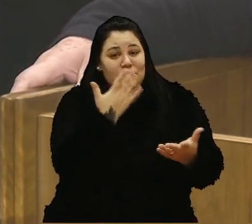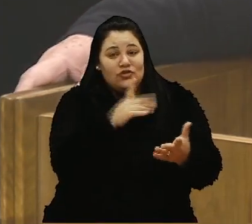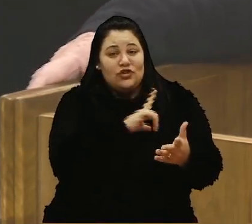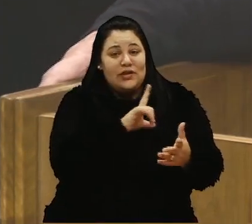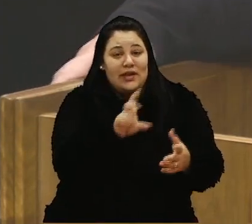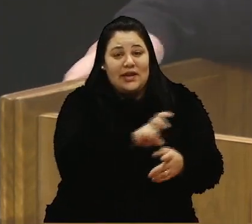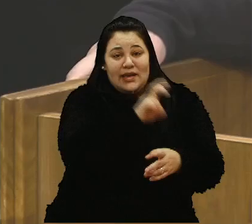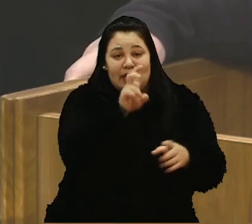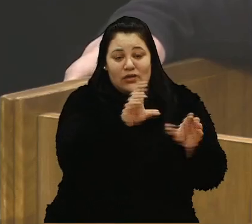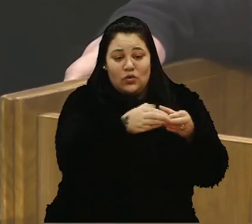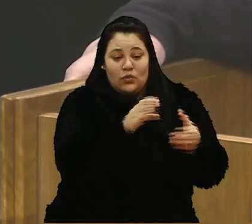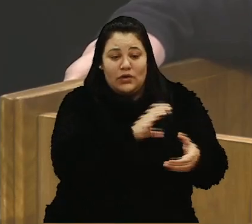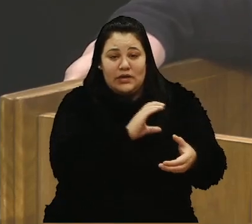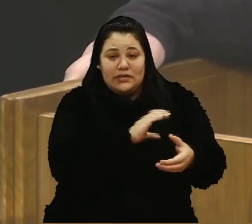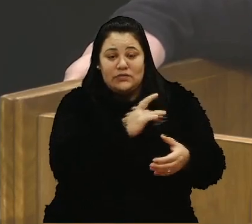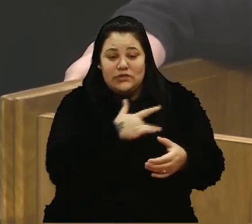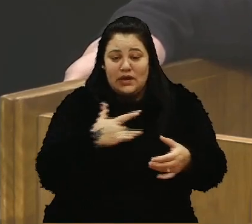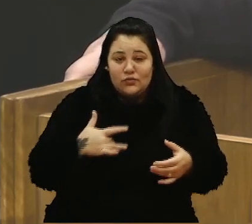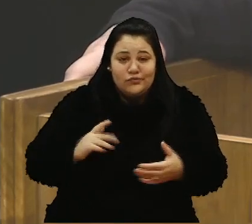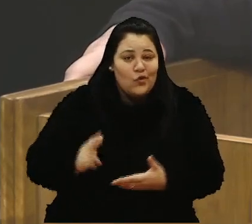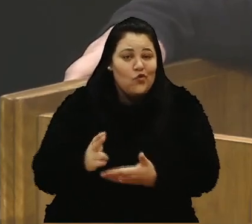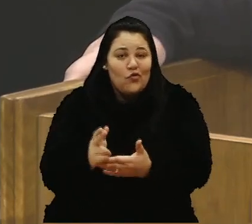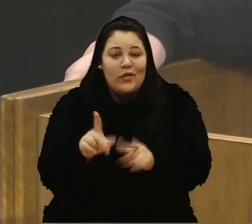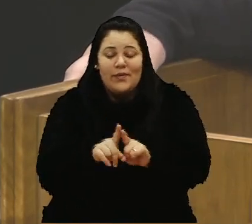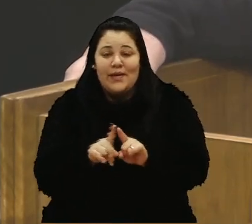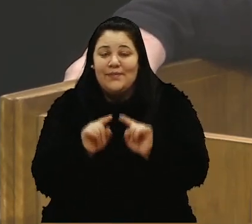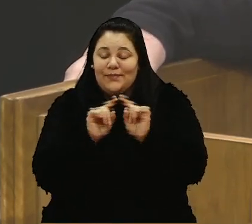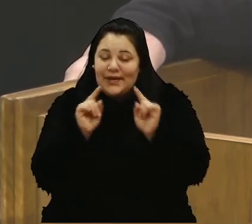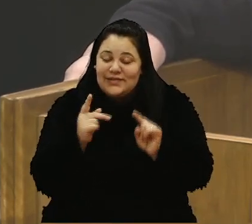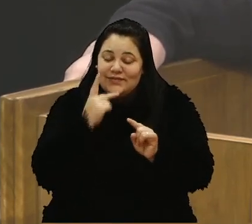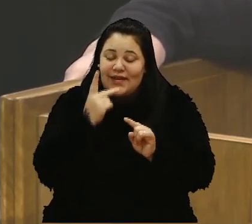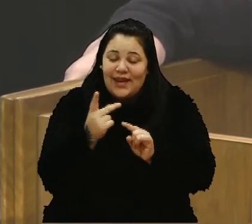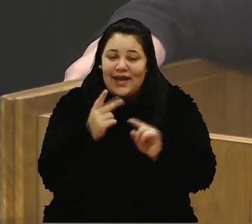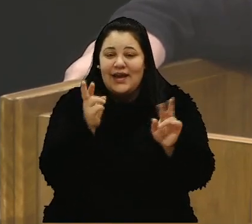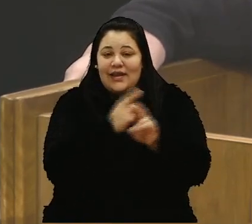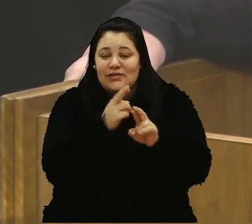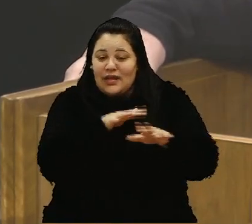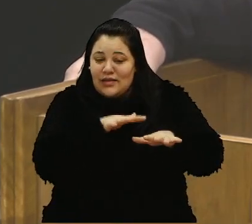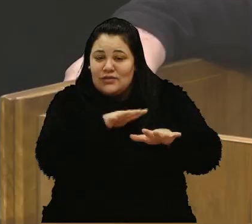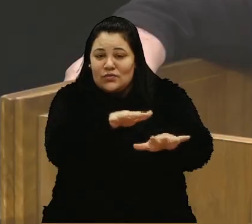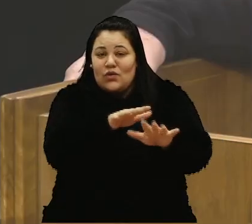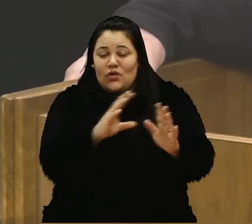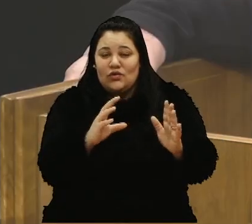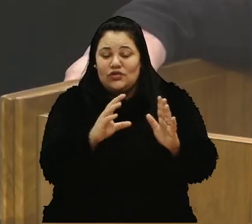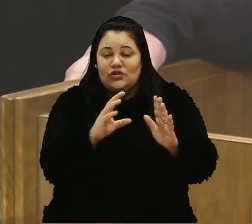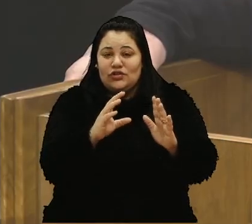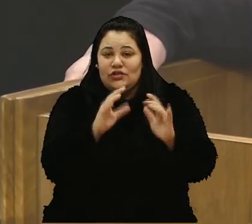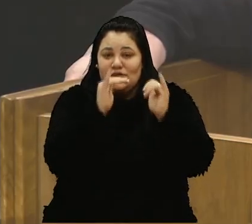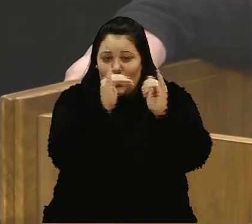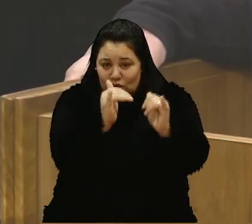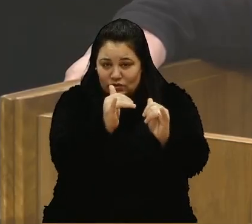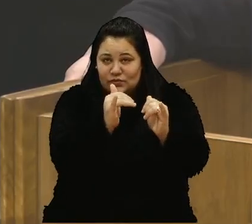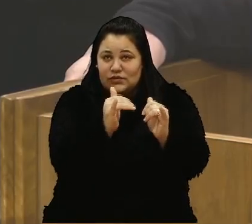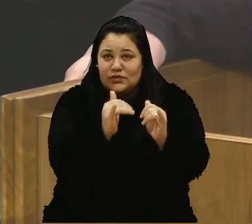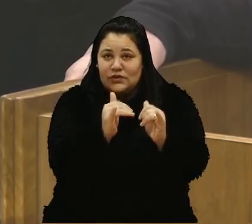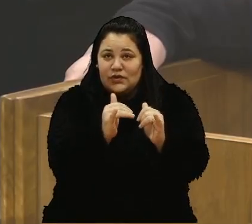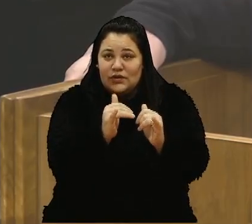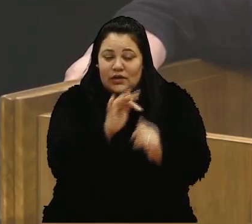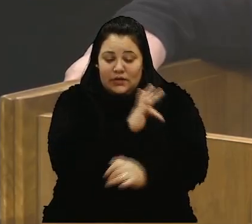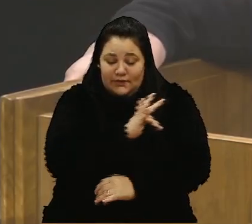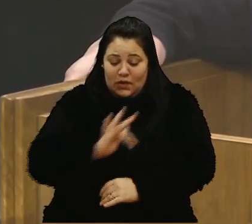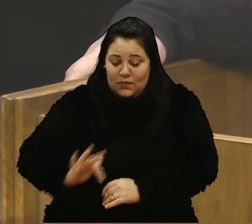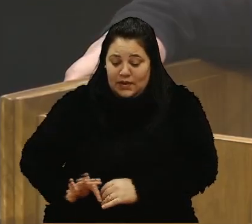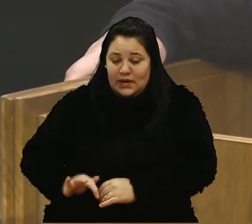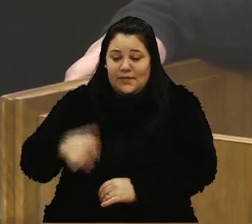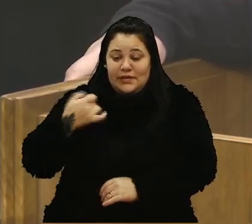aí de saúde e assim por diante, mas a questão do transporte coletivo, o que custa a Farroupilha ter o seu